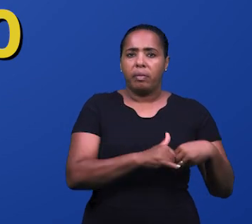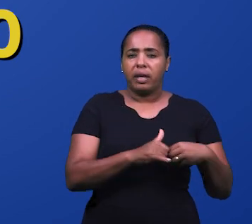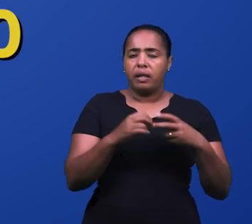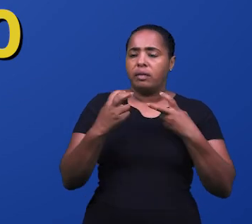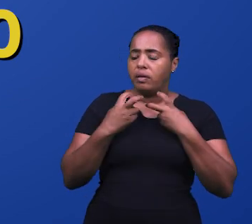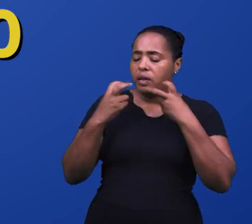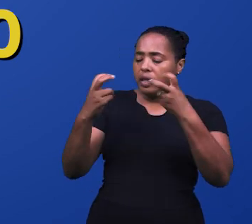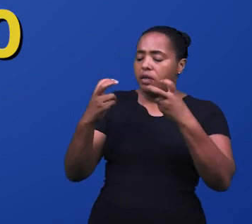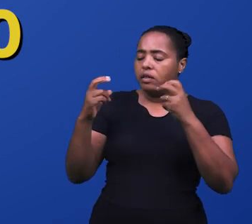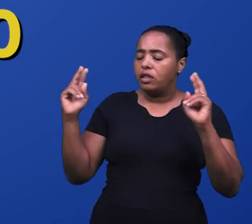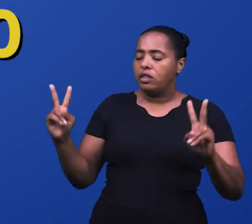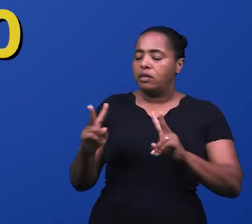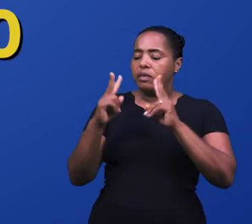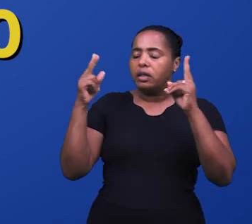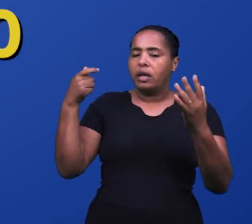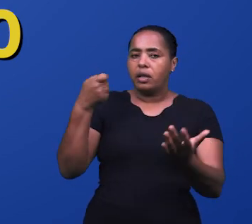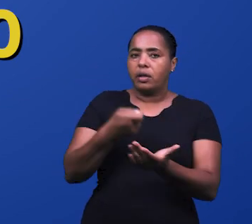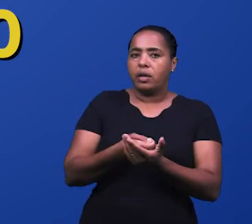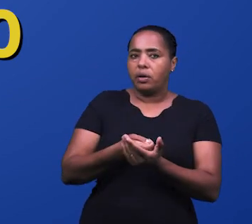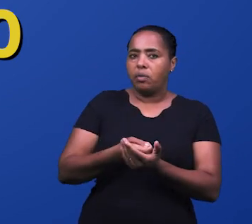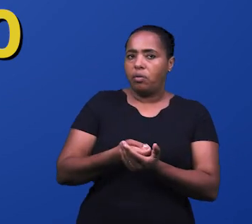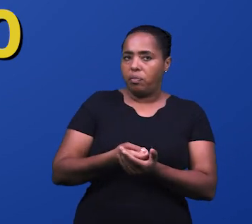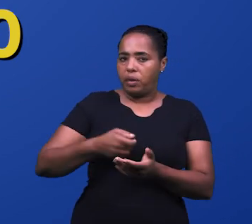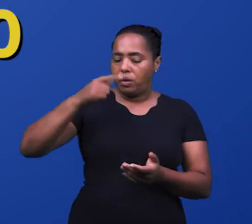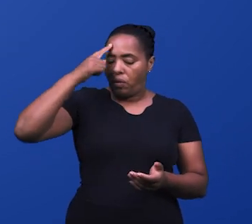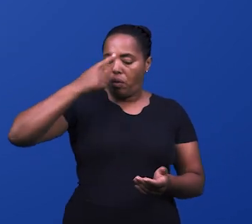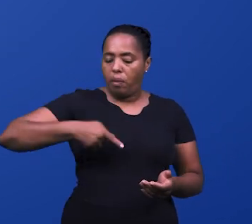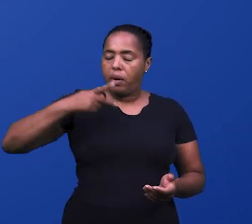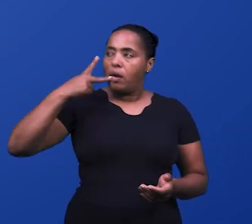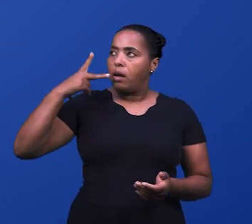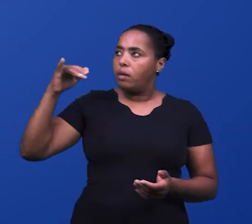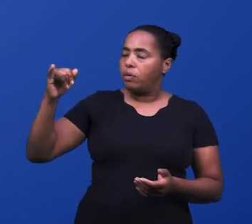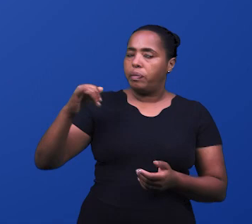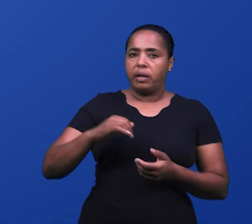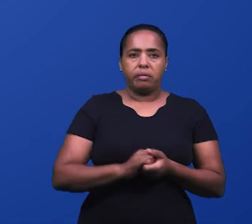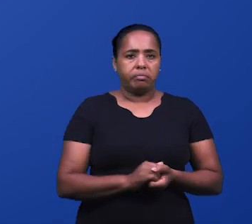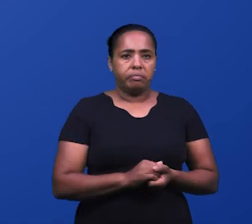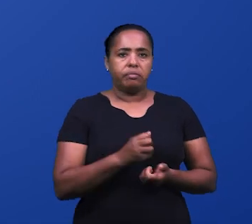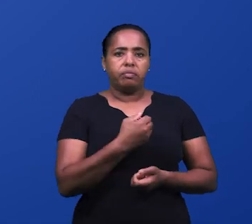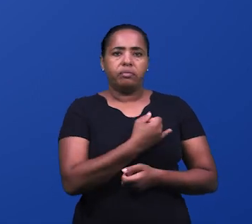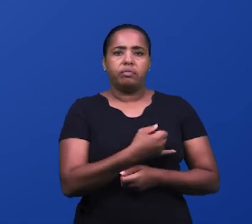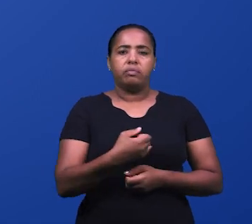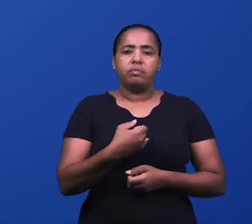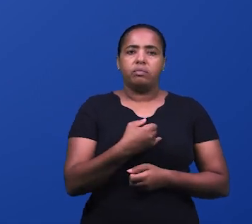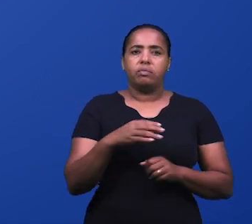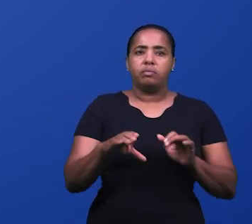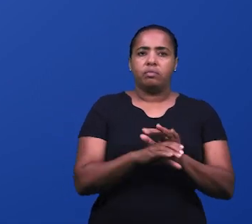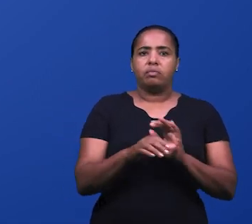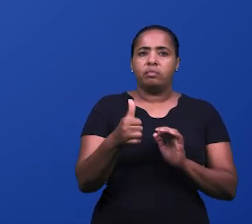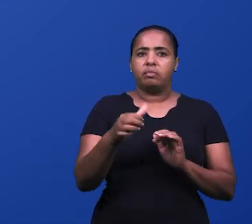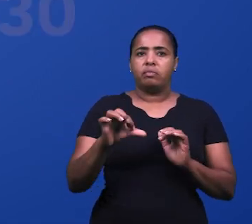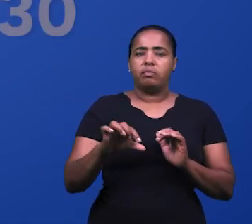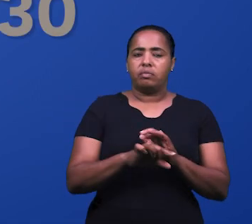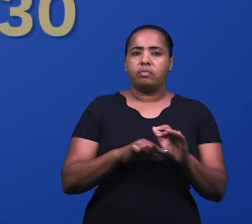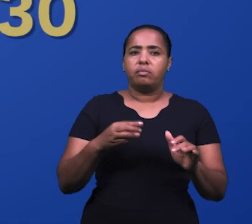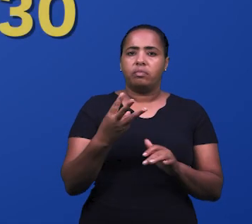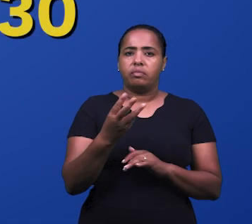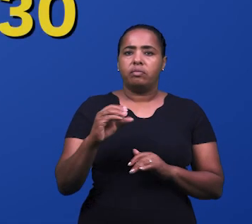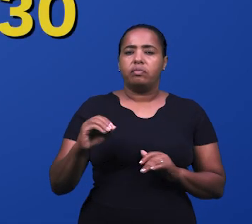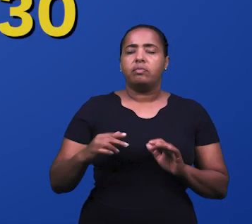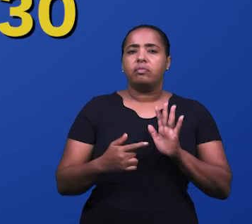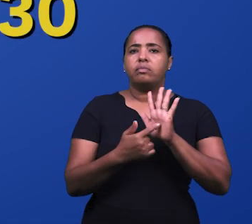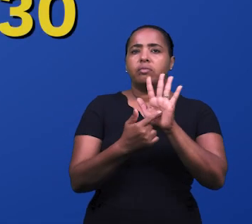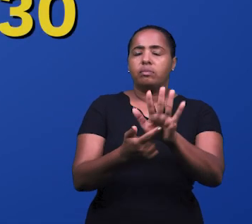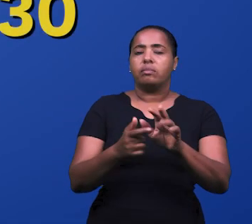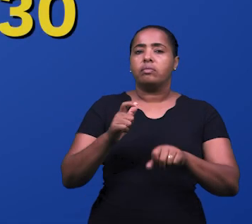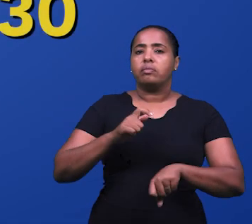por cumprir com o mandado do Pai. Lá em João 19:30 diz assim: e